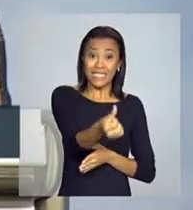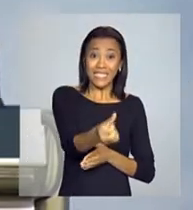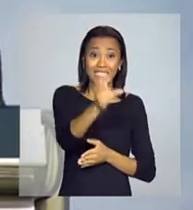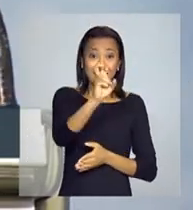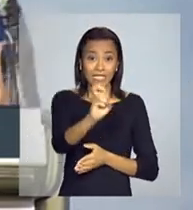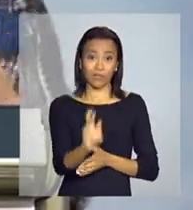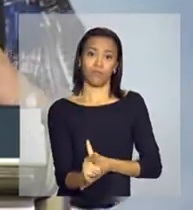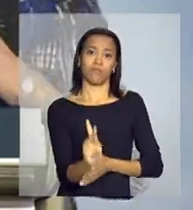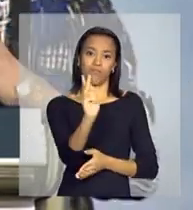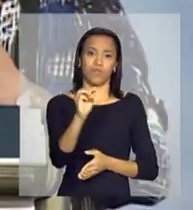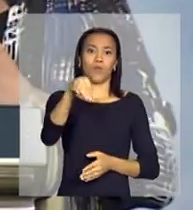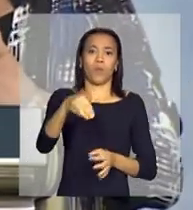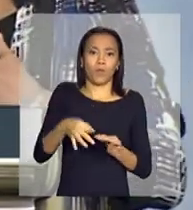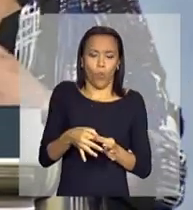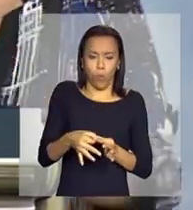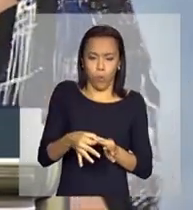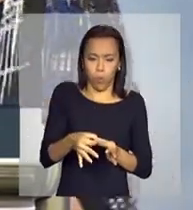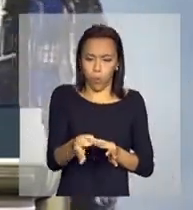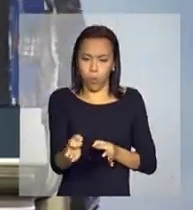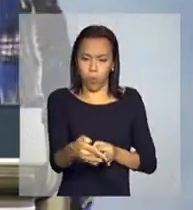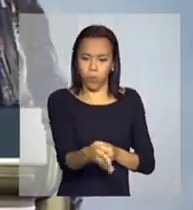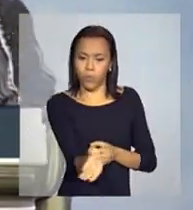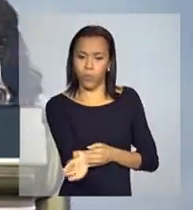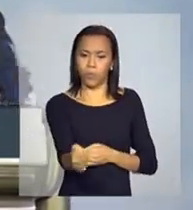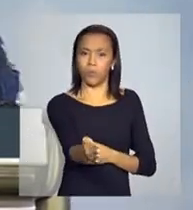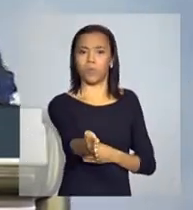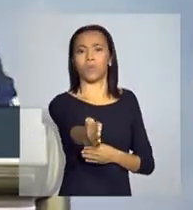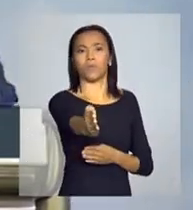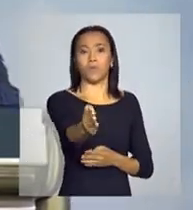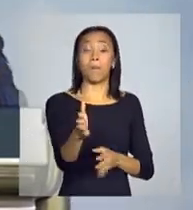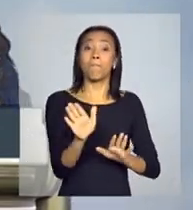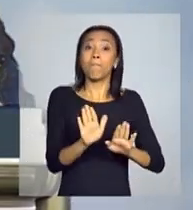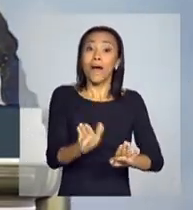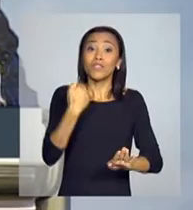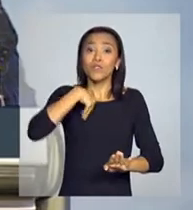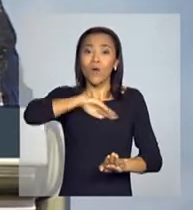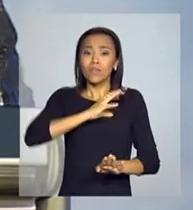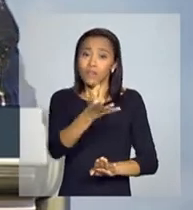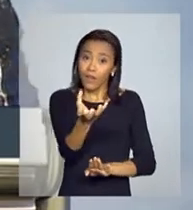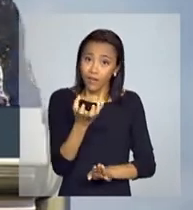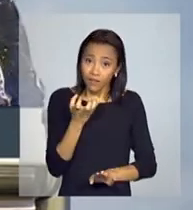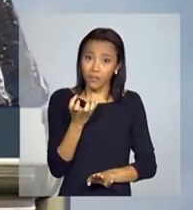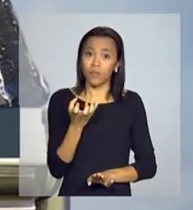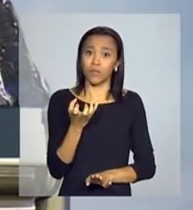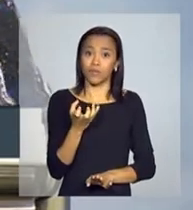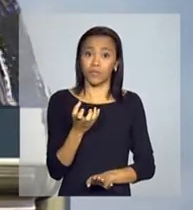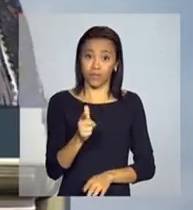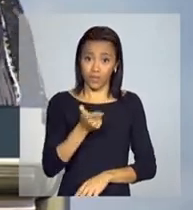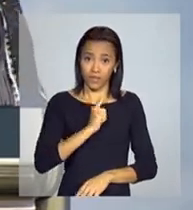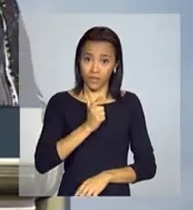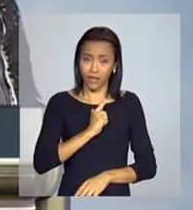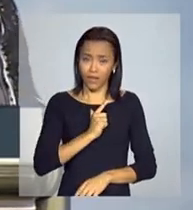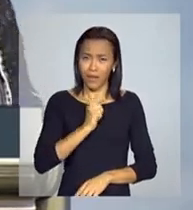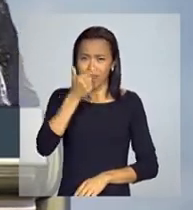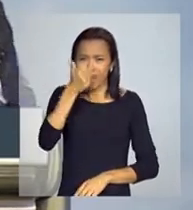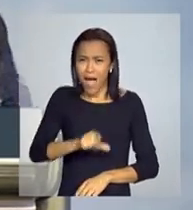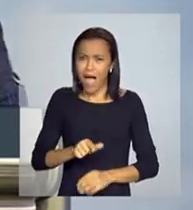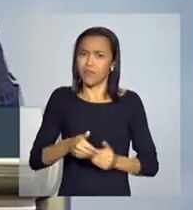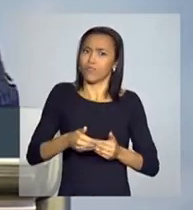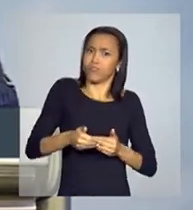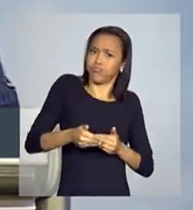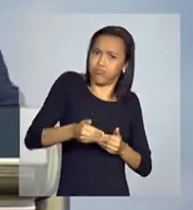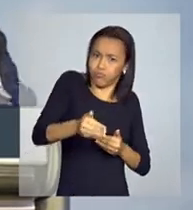quilômetros. Mas nós queremos que ele tenha uma extensão